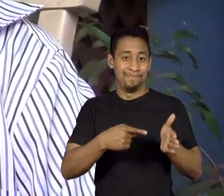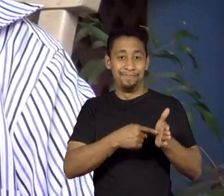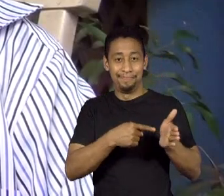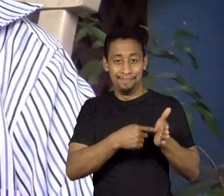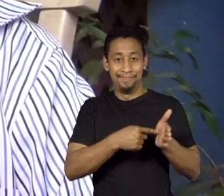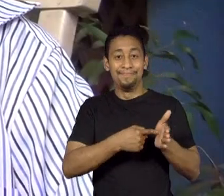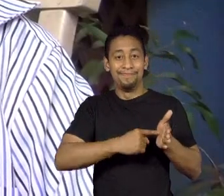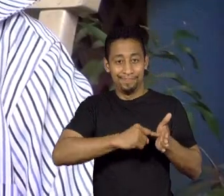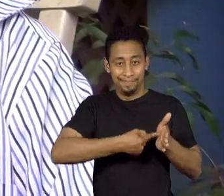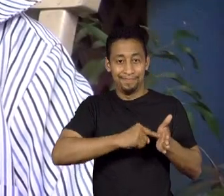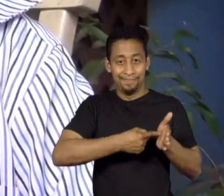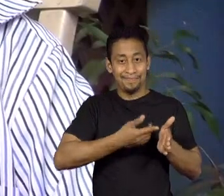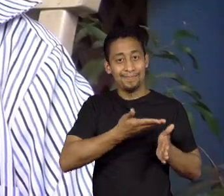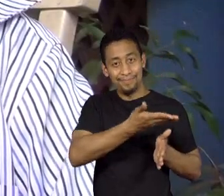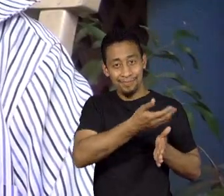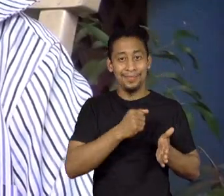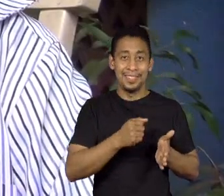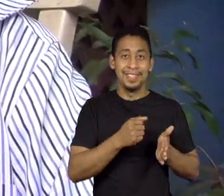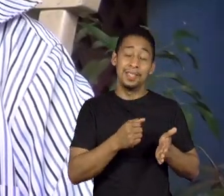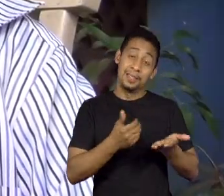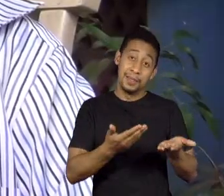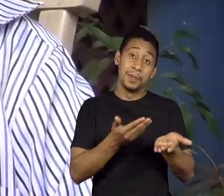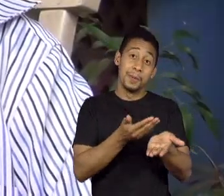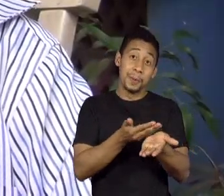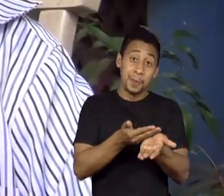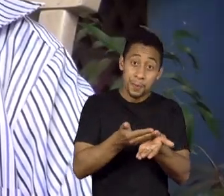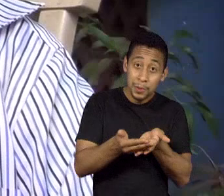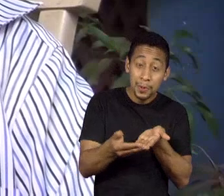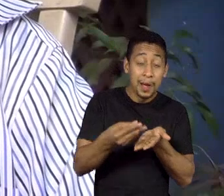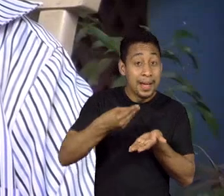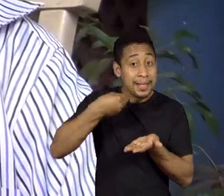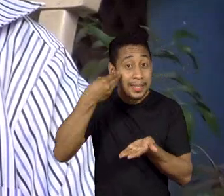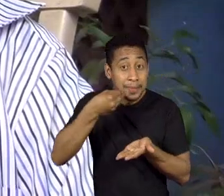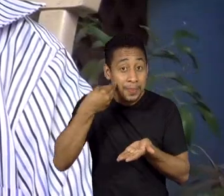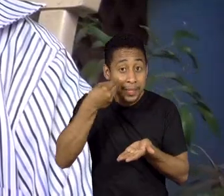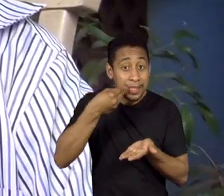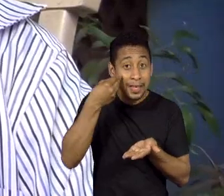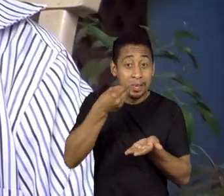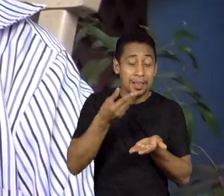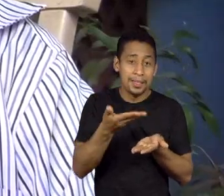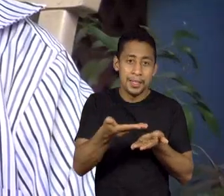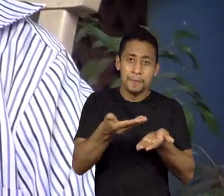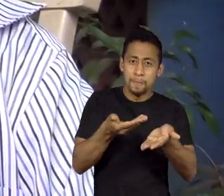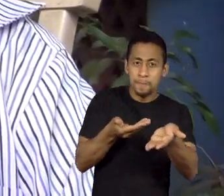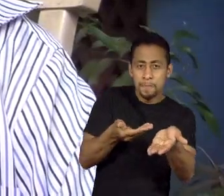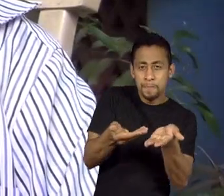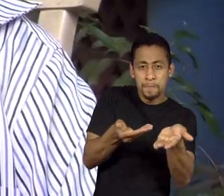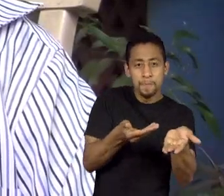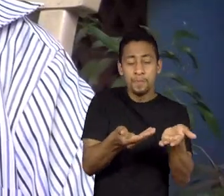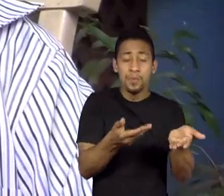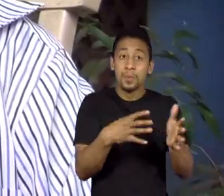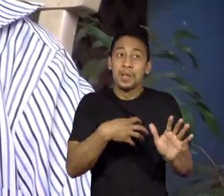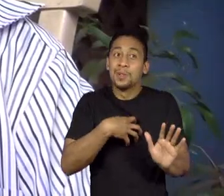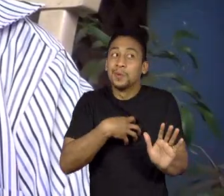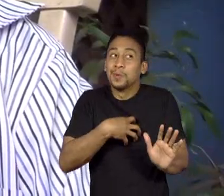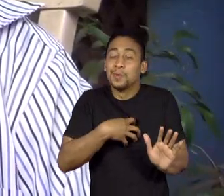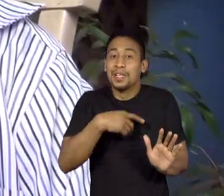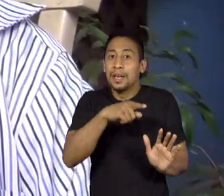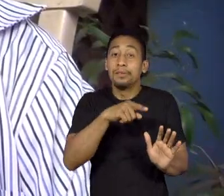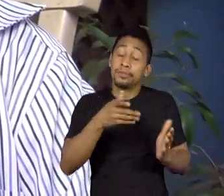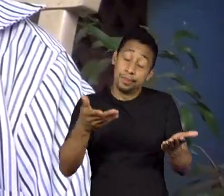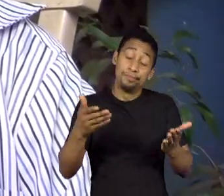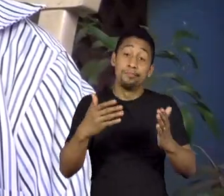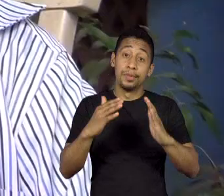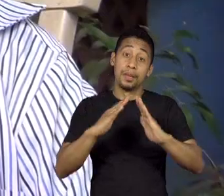e convivi com as experiências lá, mas que, de alguma forma, eles eram migrantes,